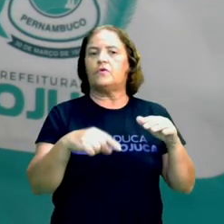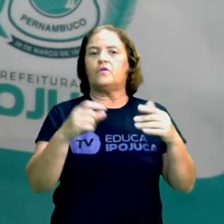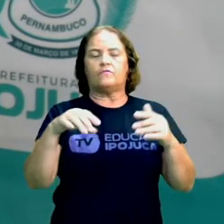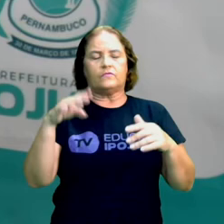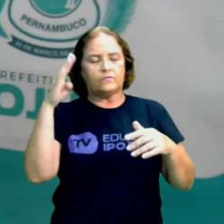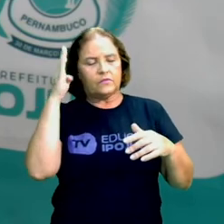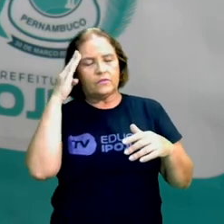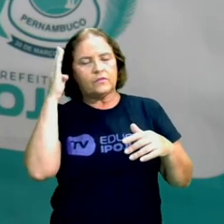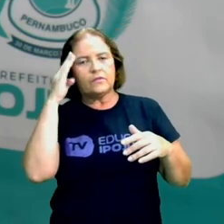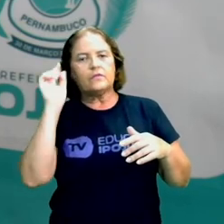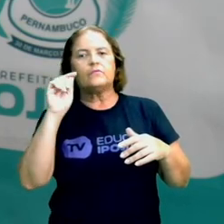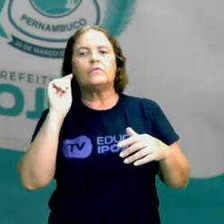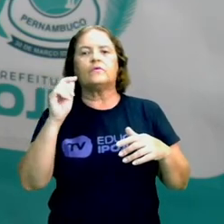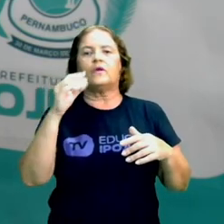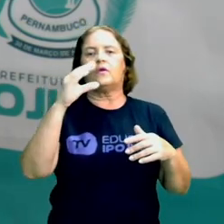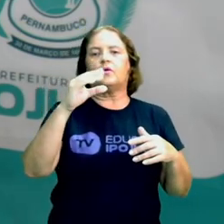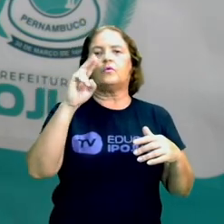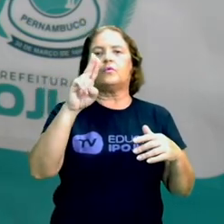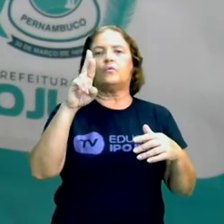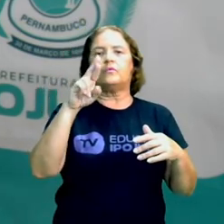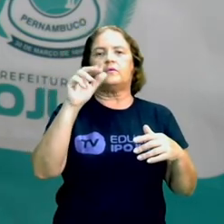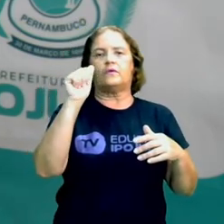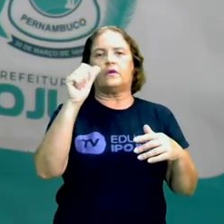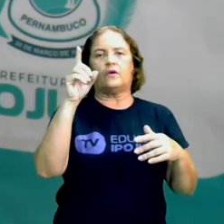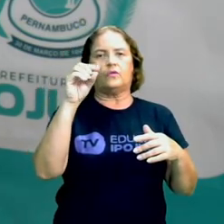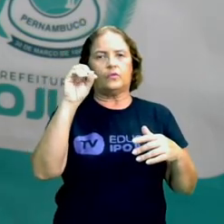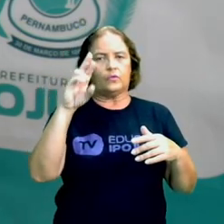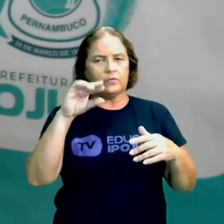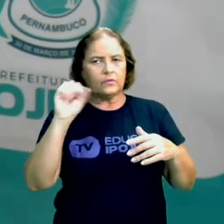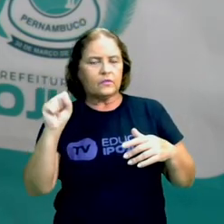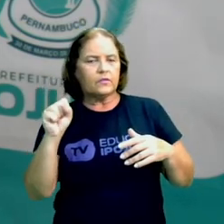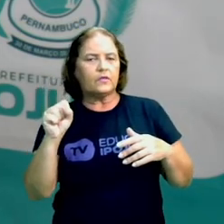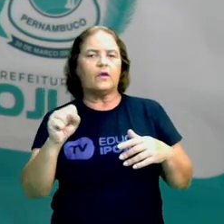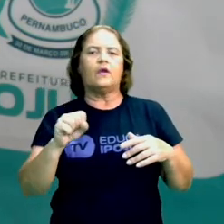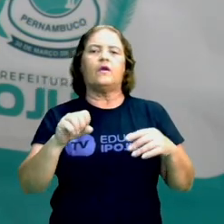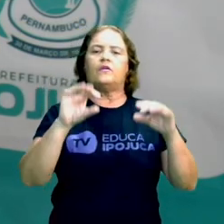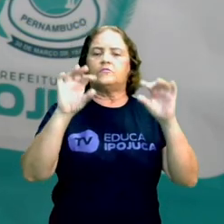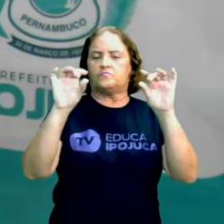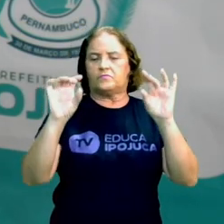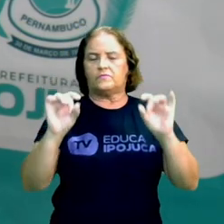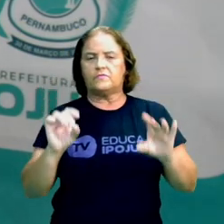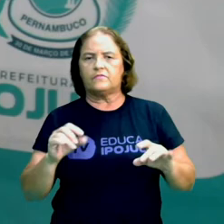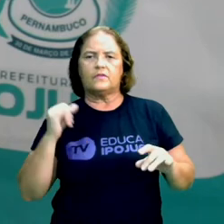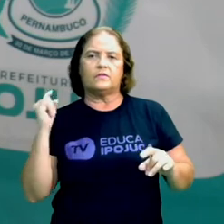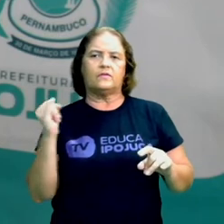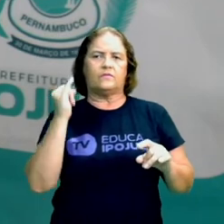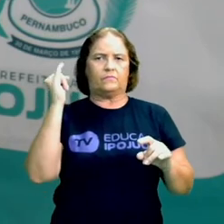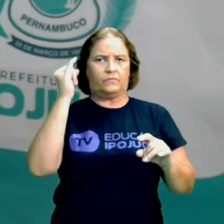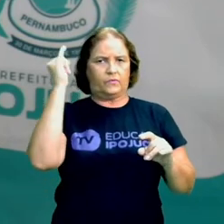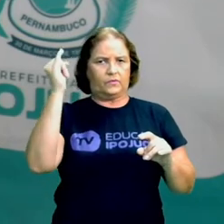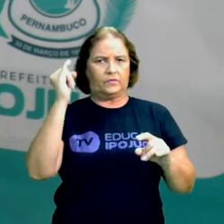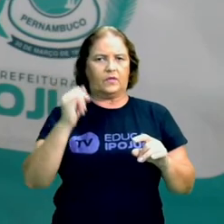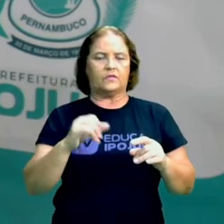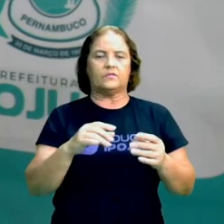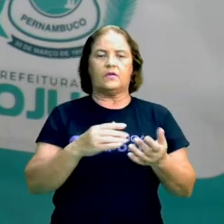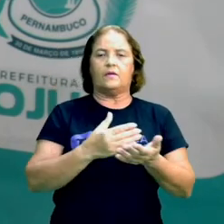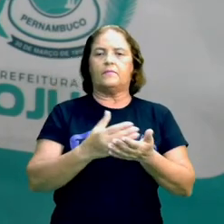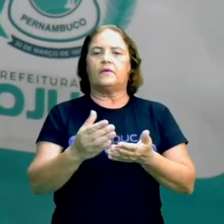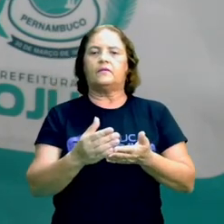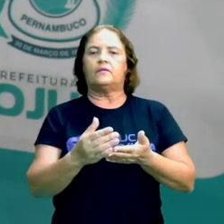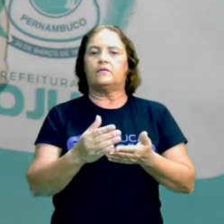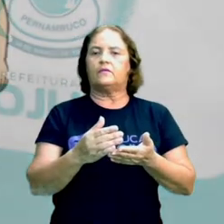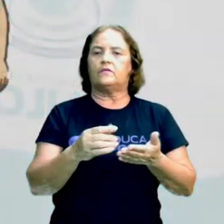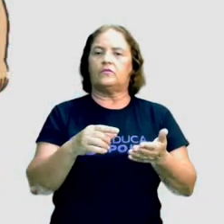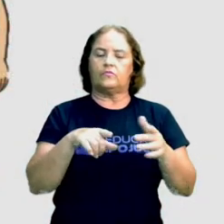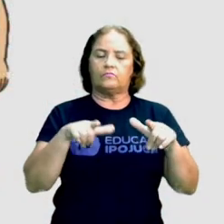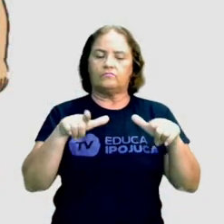curadoria, né? Suas especificidades e a importância da curadoria a partir de fontes confiáveis. Aqui estão as